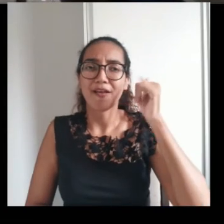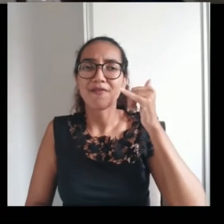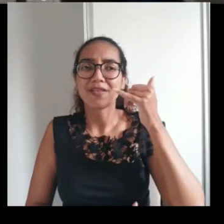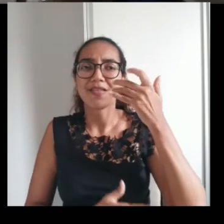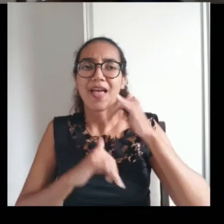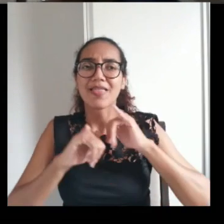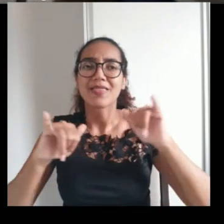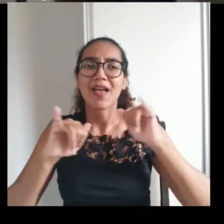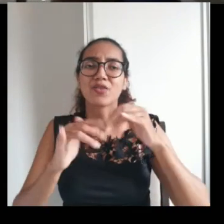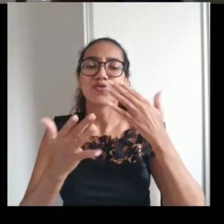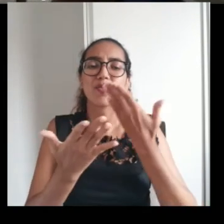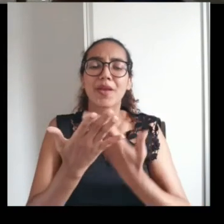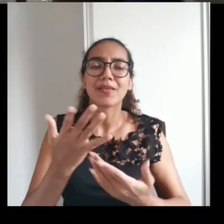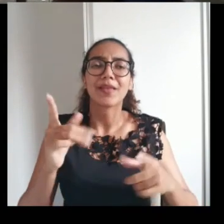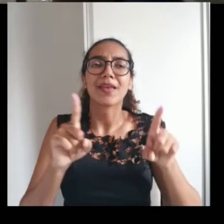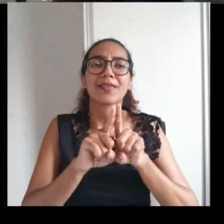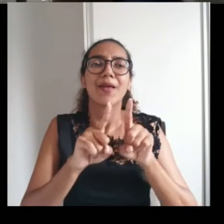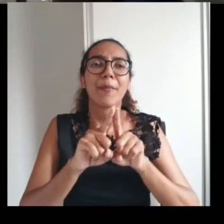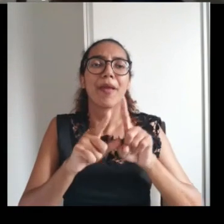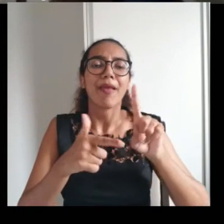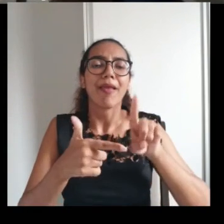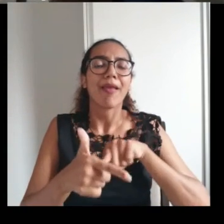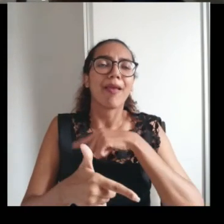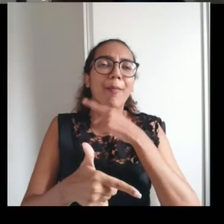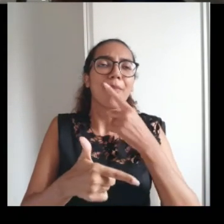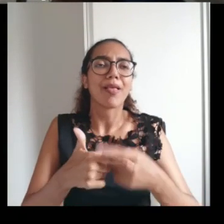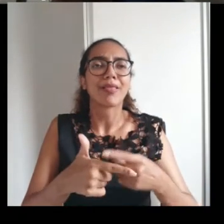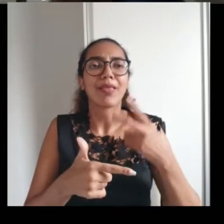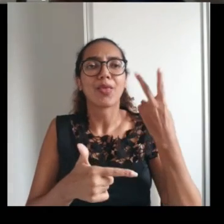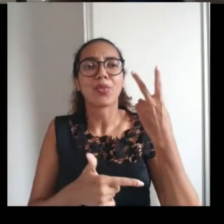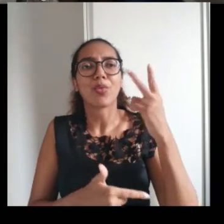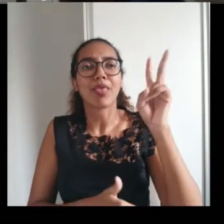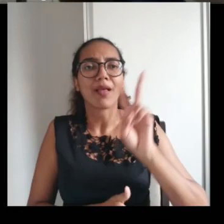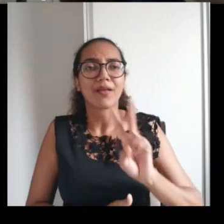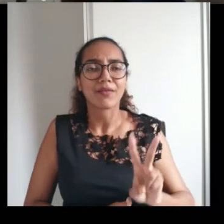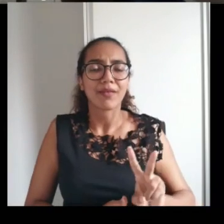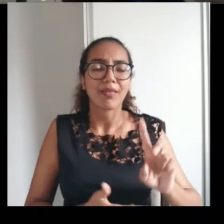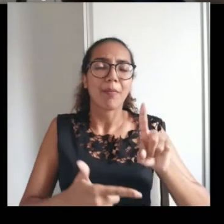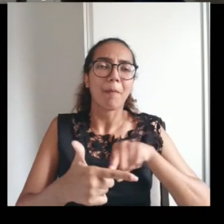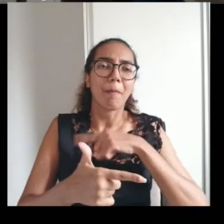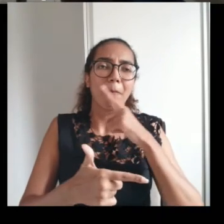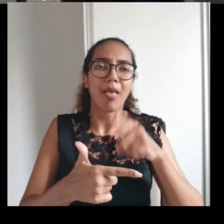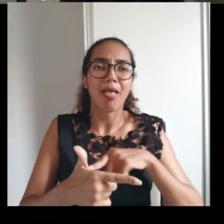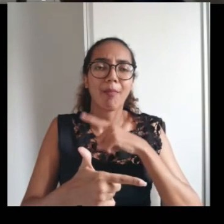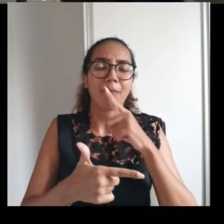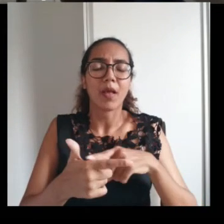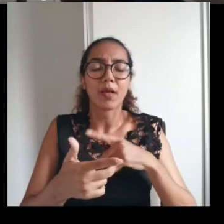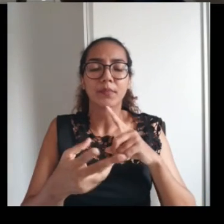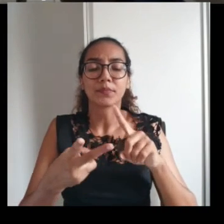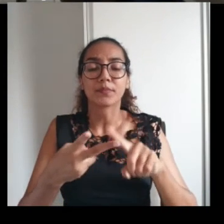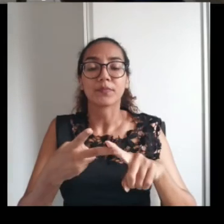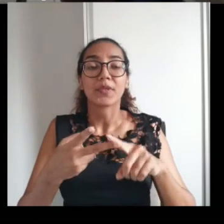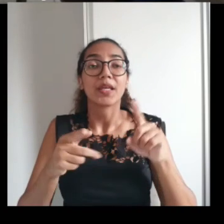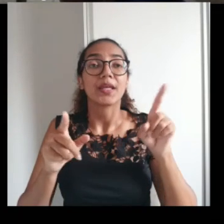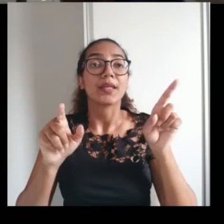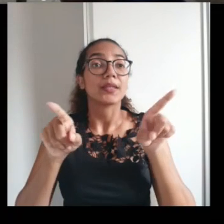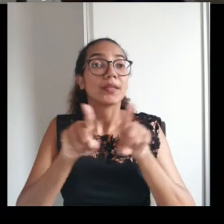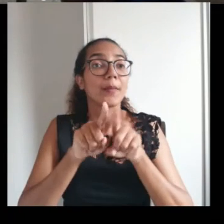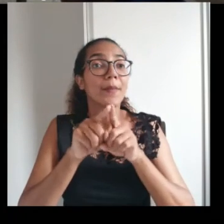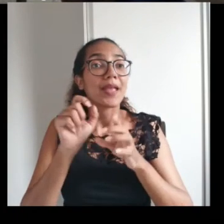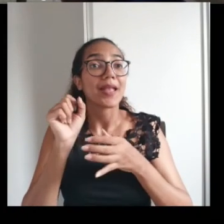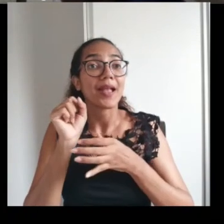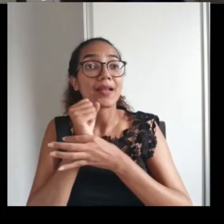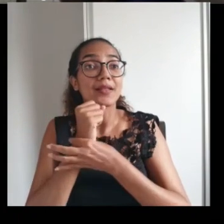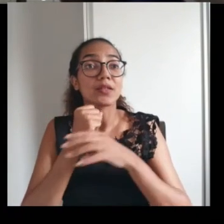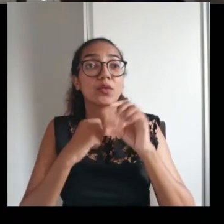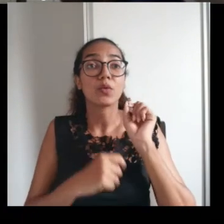né? E a gente conseguir garantir, por exemplo, que quando eu cadastro alguém aqui, eu só tenho um repositório de contas